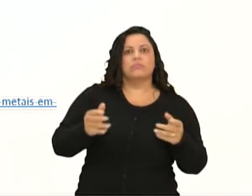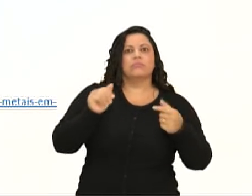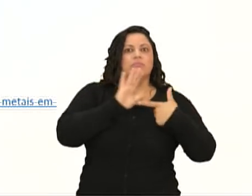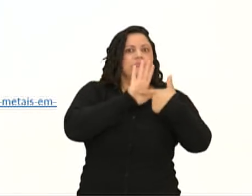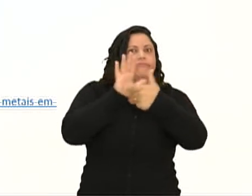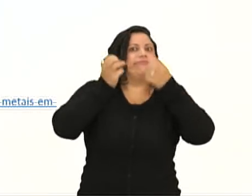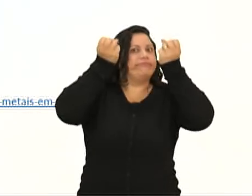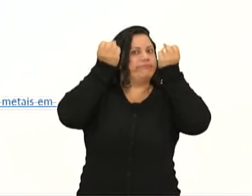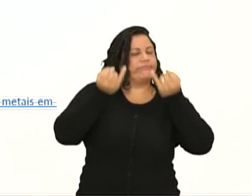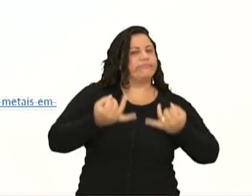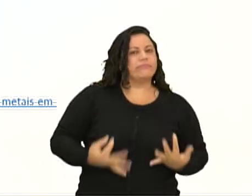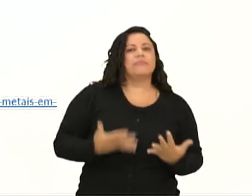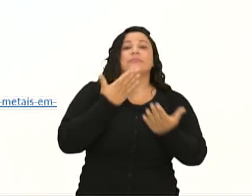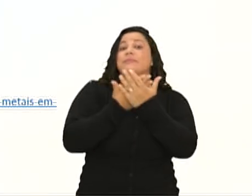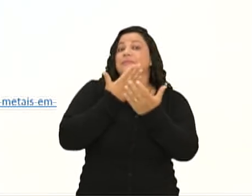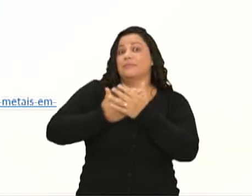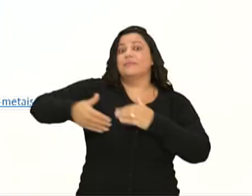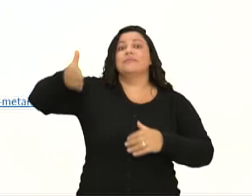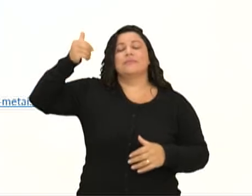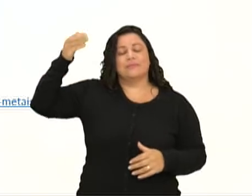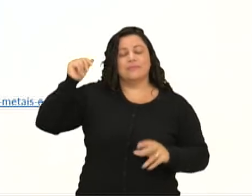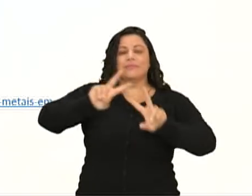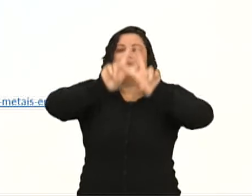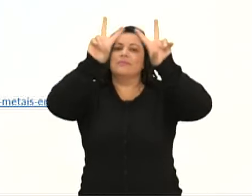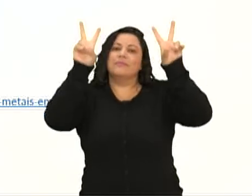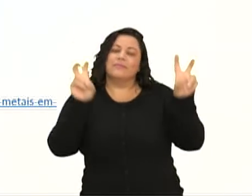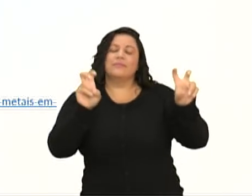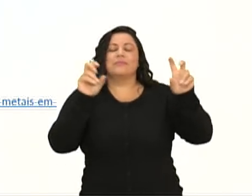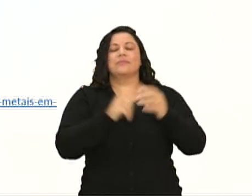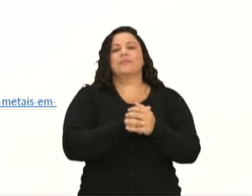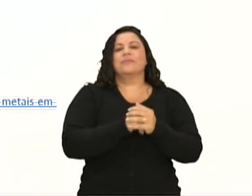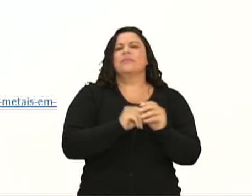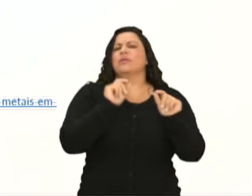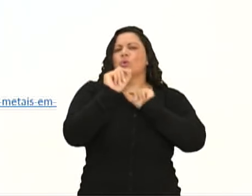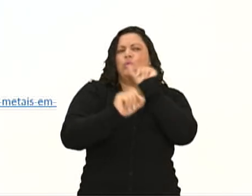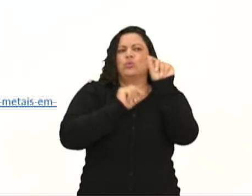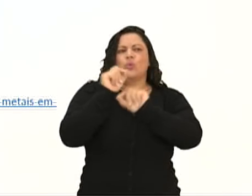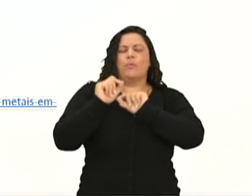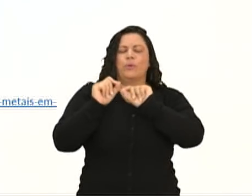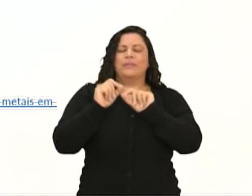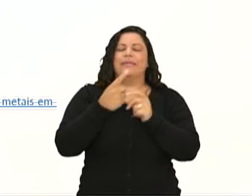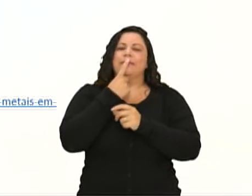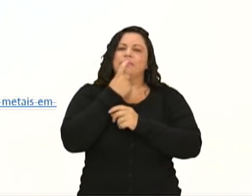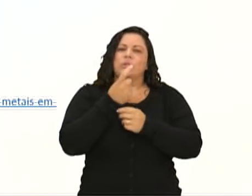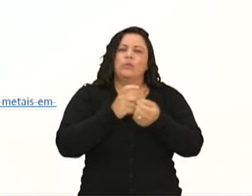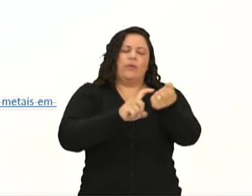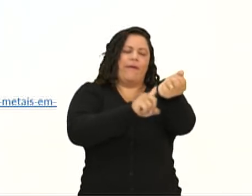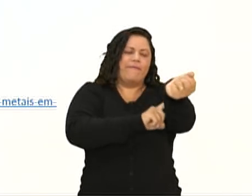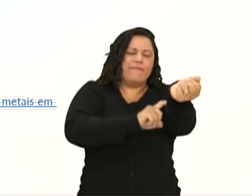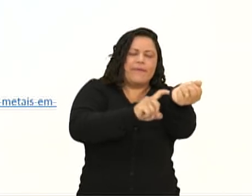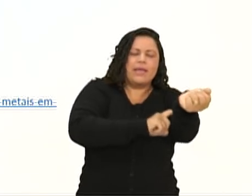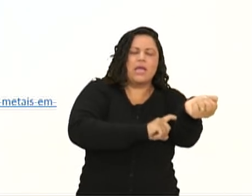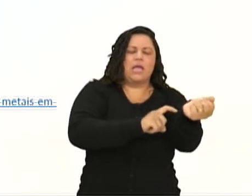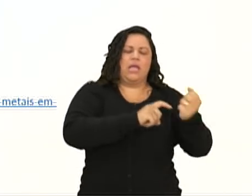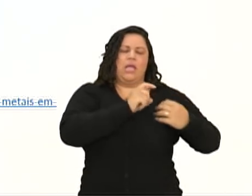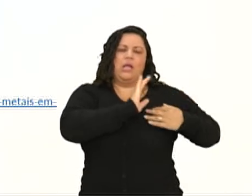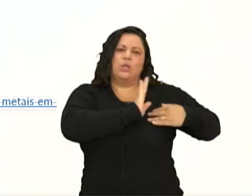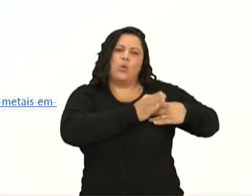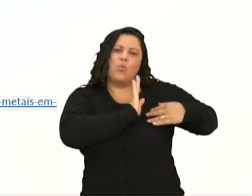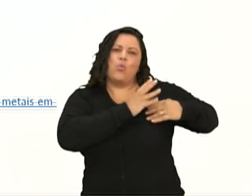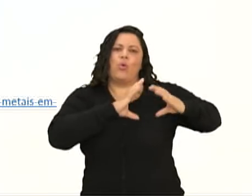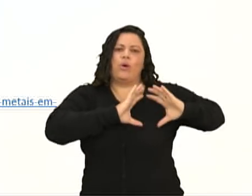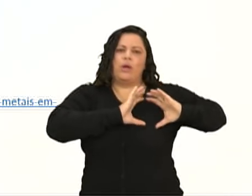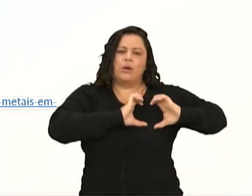aula passada a respeito, dos componentes do sistema cardiovascular, tá? Falamos, que ele é formado pelo coração, pelos